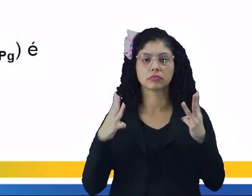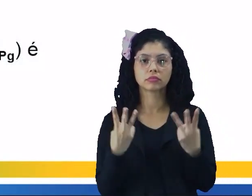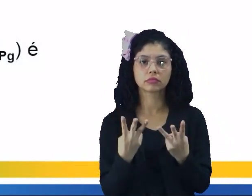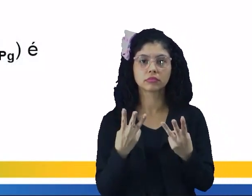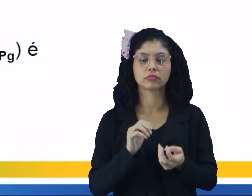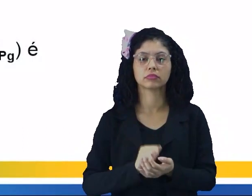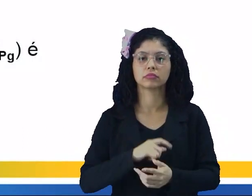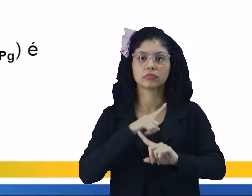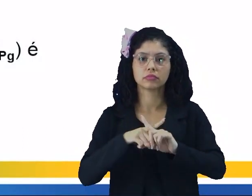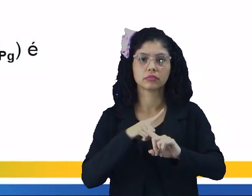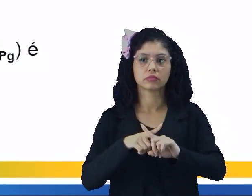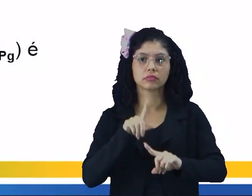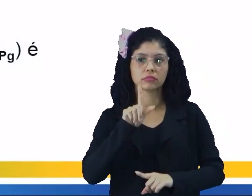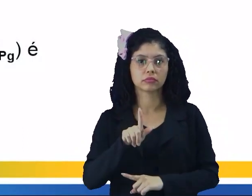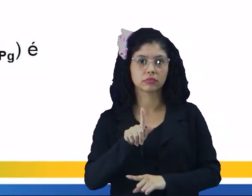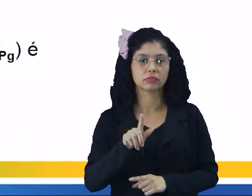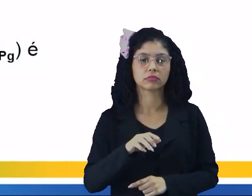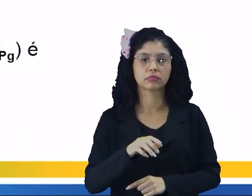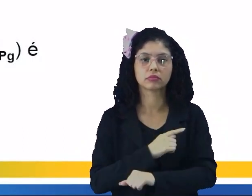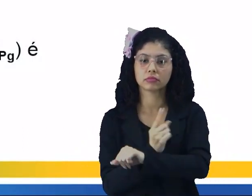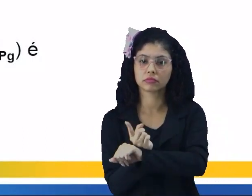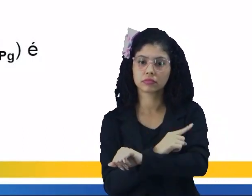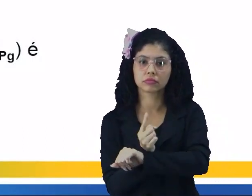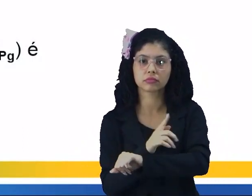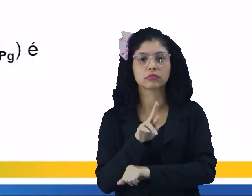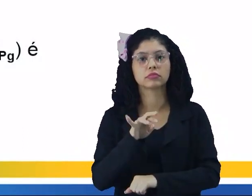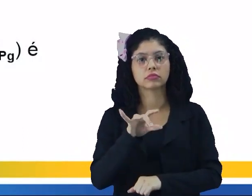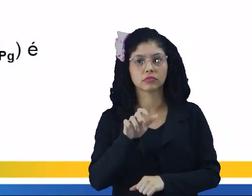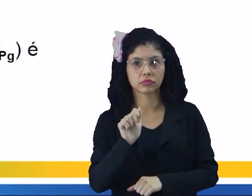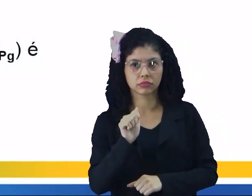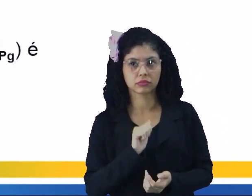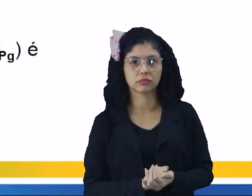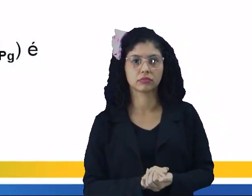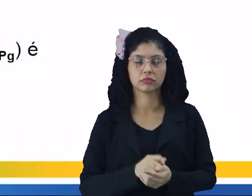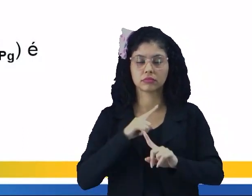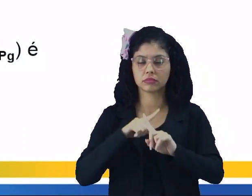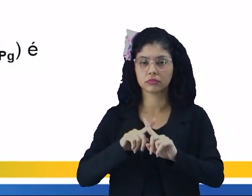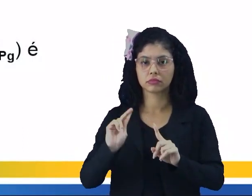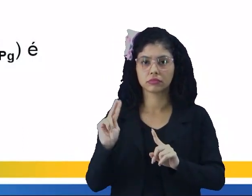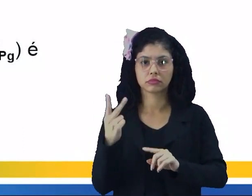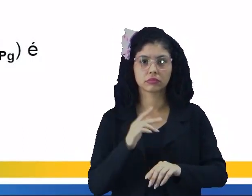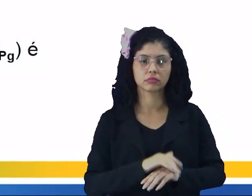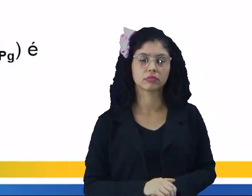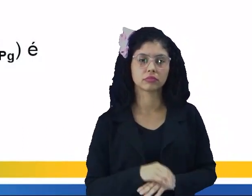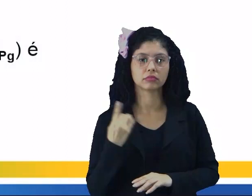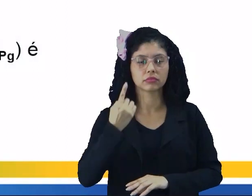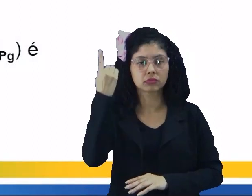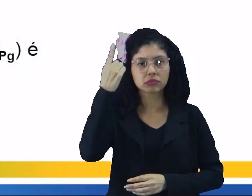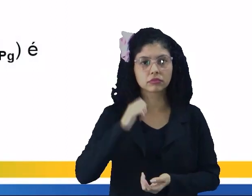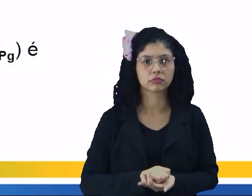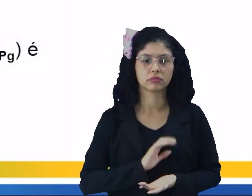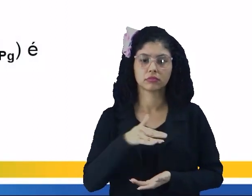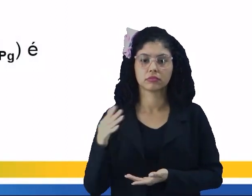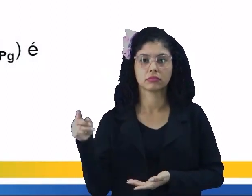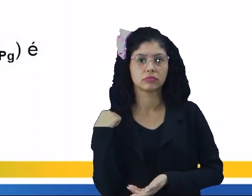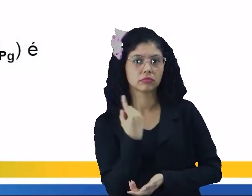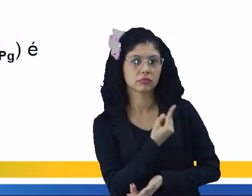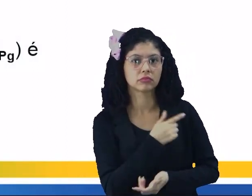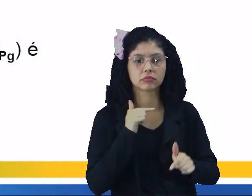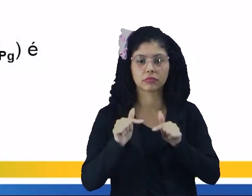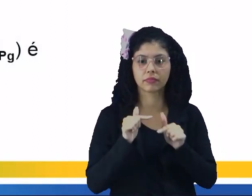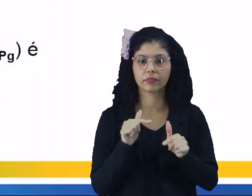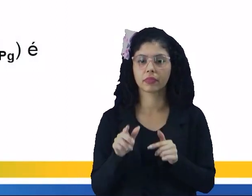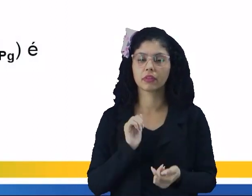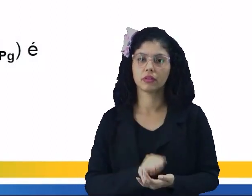massa, vezes o g, que é a aceleração da gravidade, vezes o h, que é a altura. Então, quando a gente trabalha